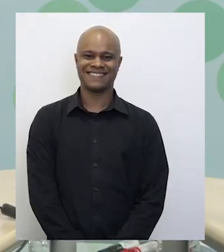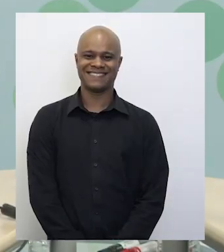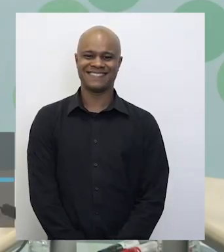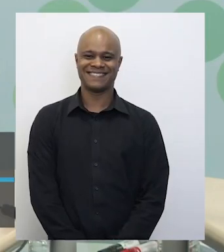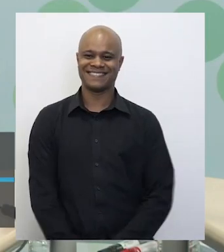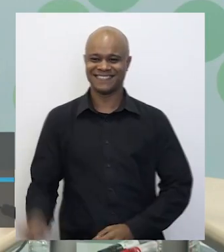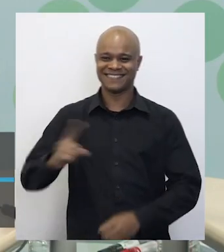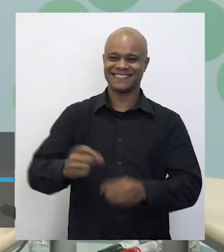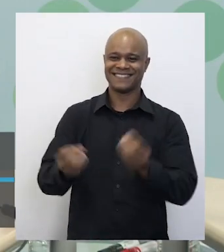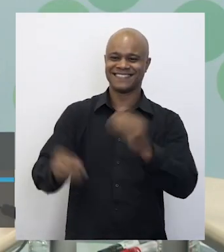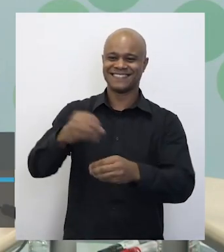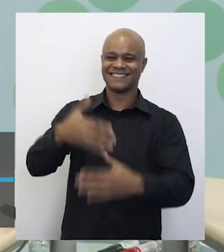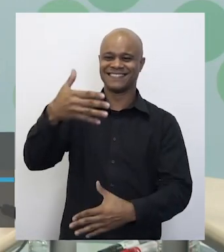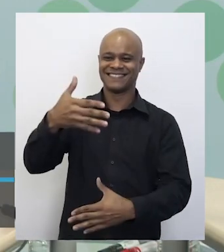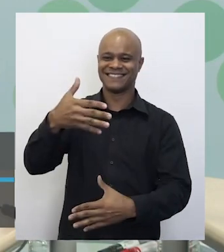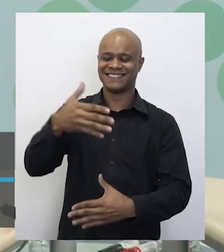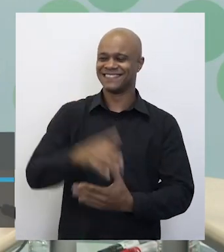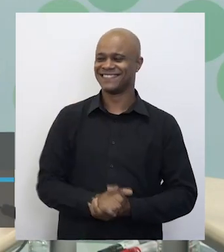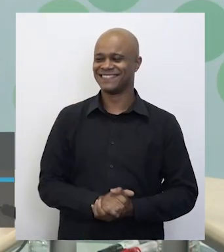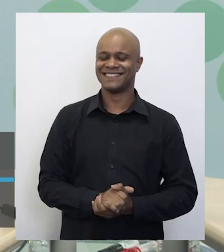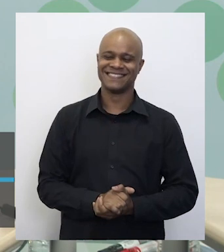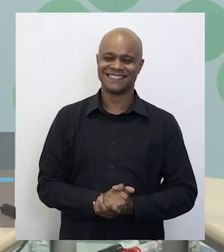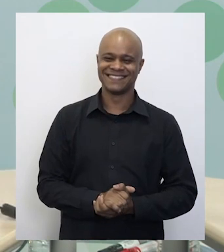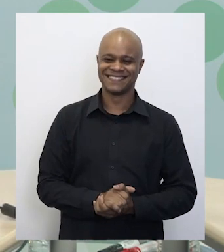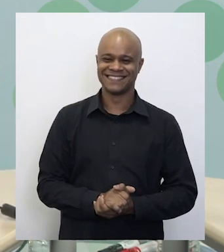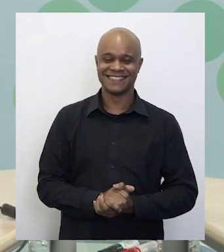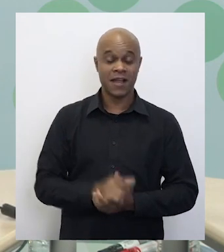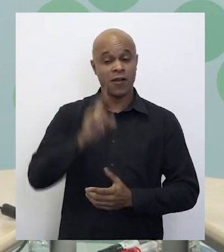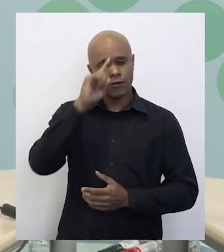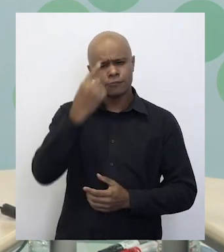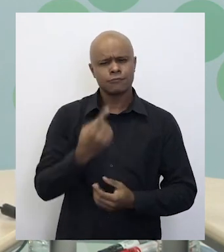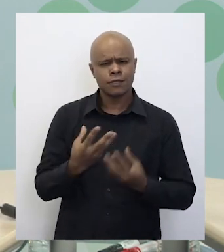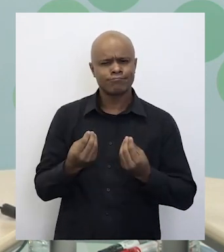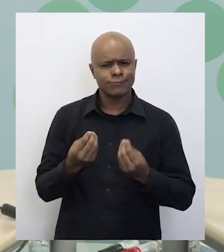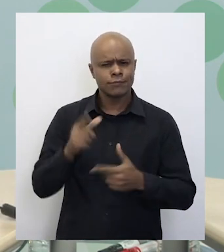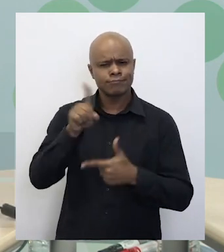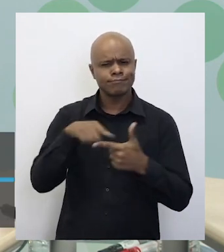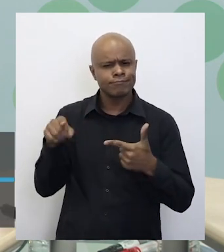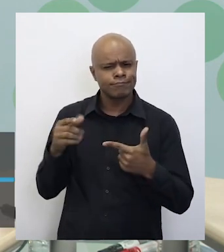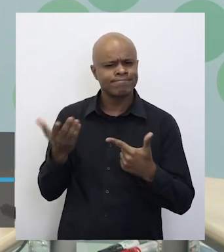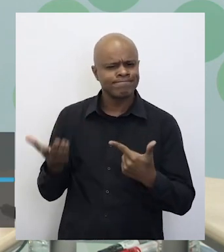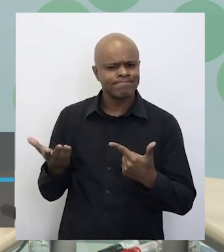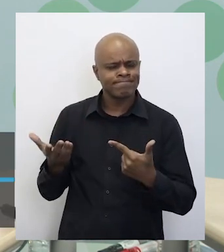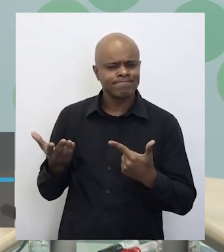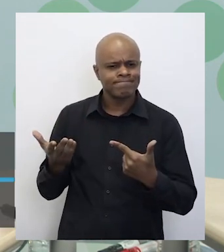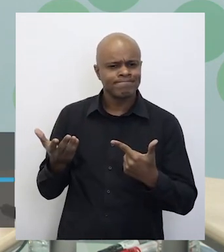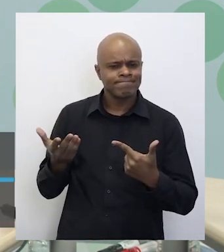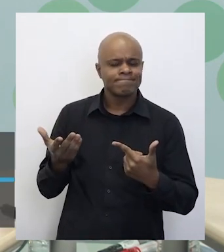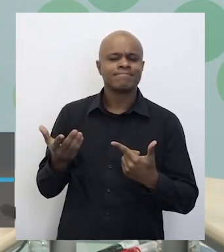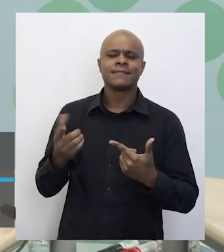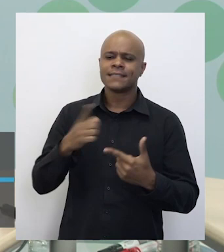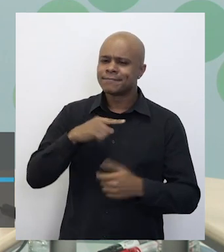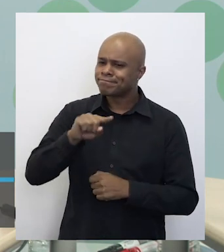Voltando aqui do chat, o pessoal está com bastante dúvida em relação à divisão, tá? Ainda mais com